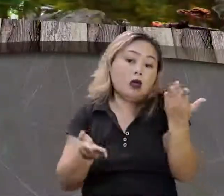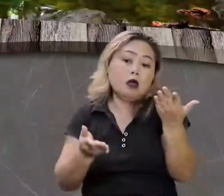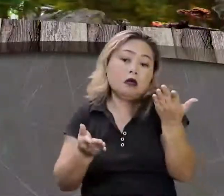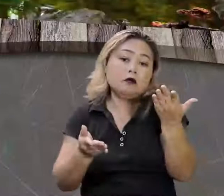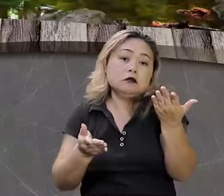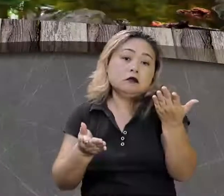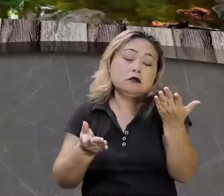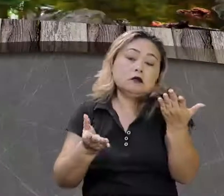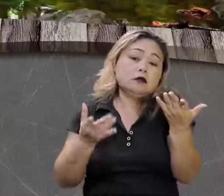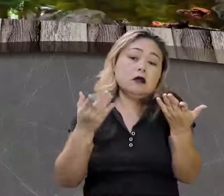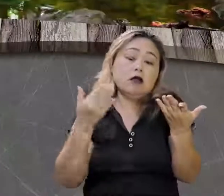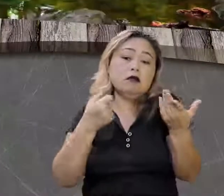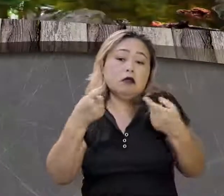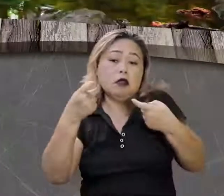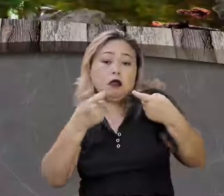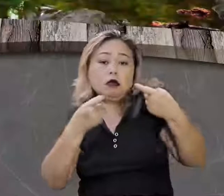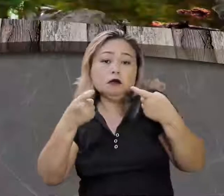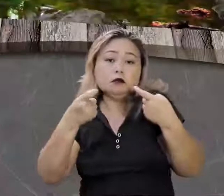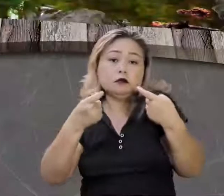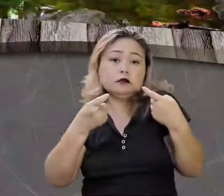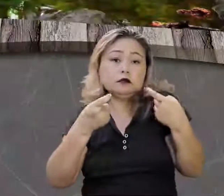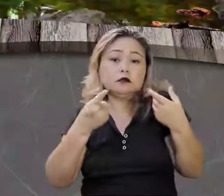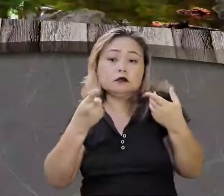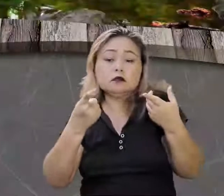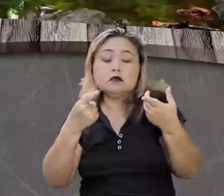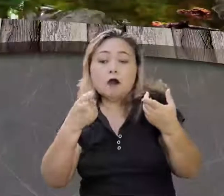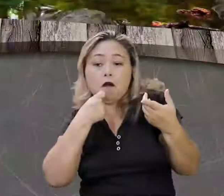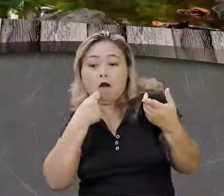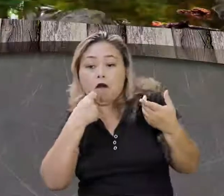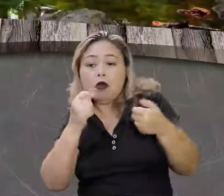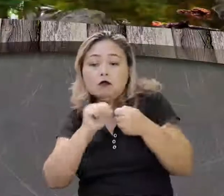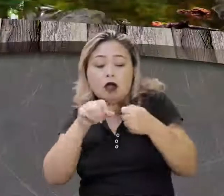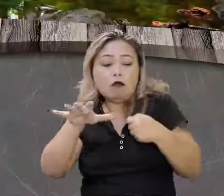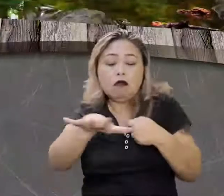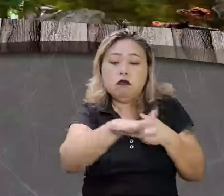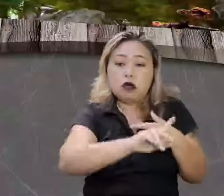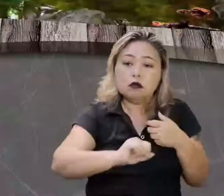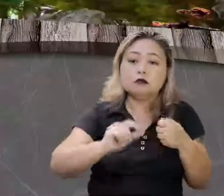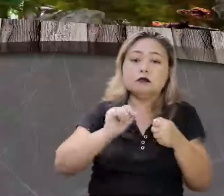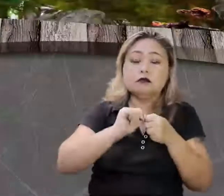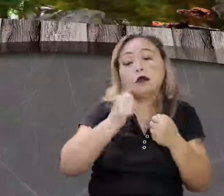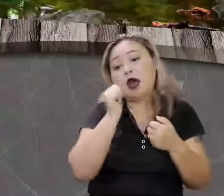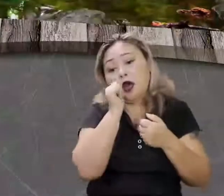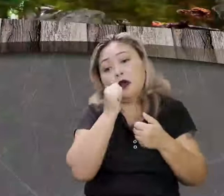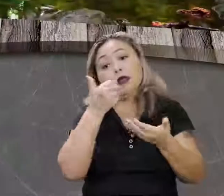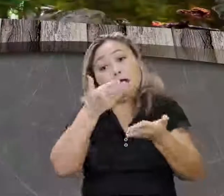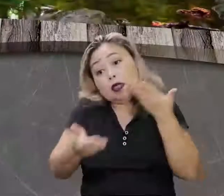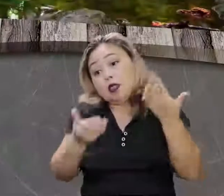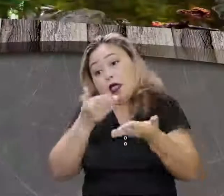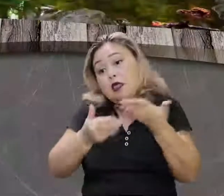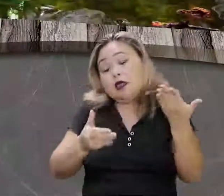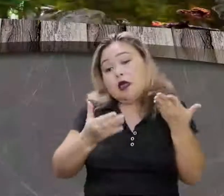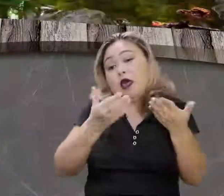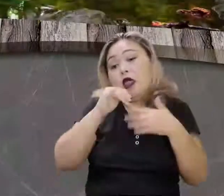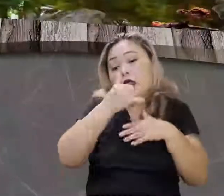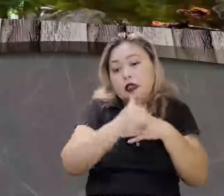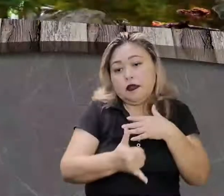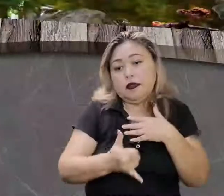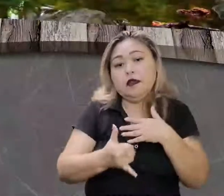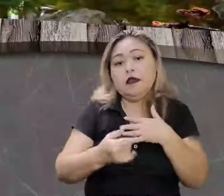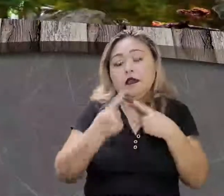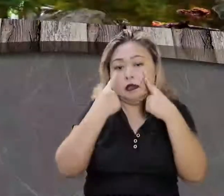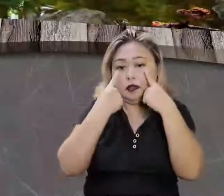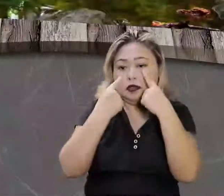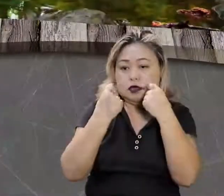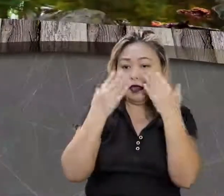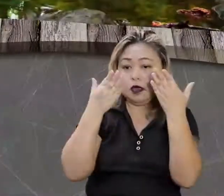numa disposição, numa briga, né? Às vezes, algumas espécies têm briga por território, briga por fêmea, está perdendo energia. Mas ali é interessante, ele